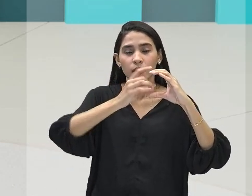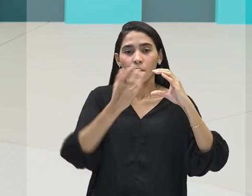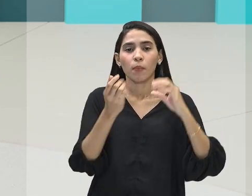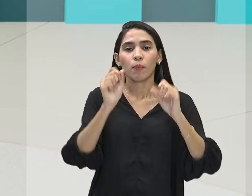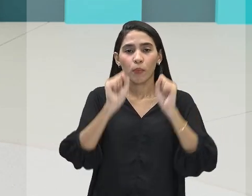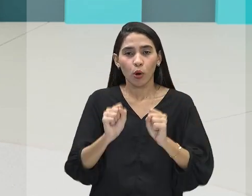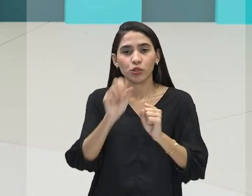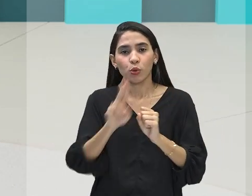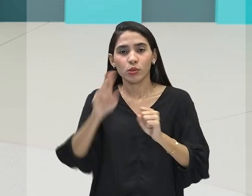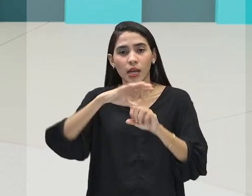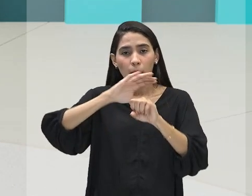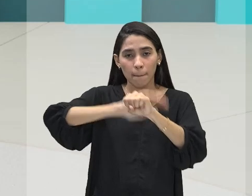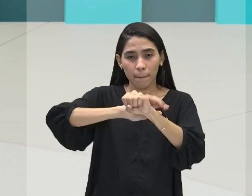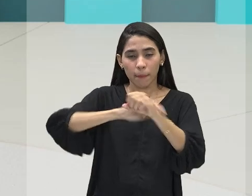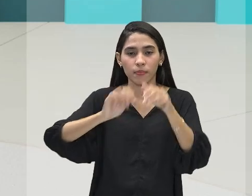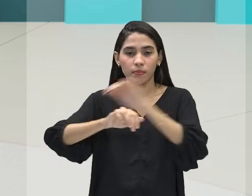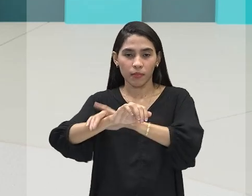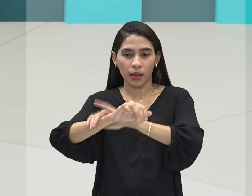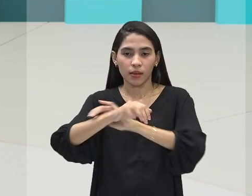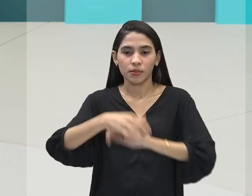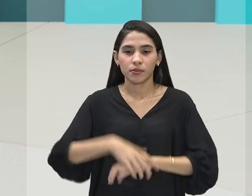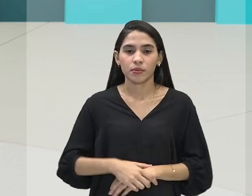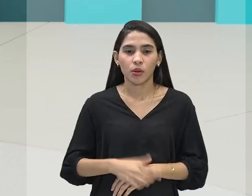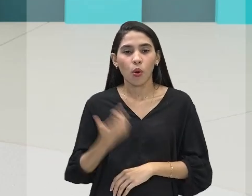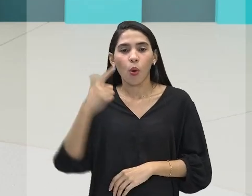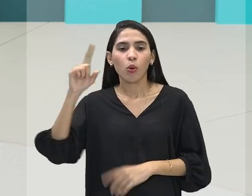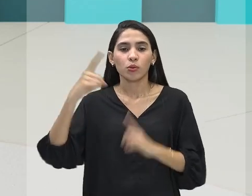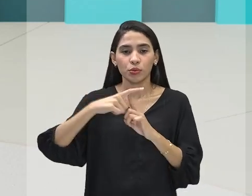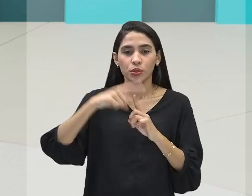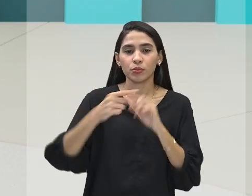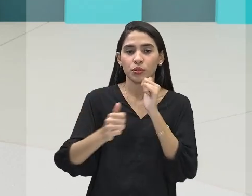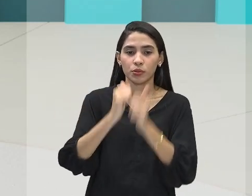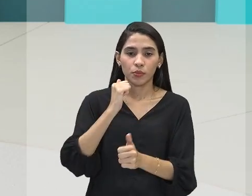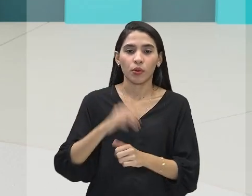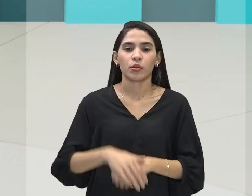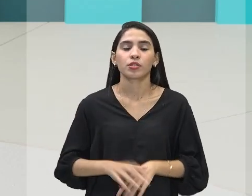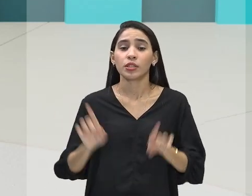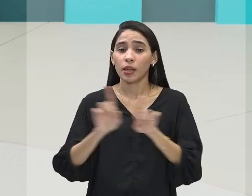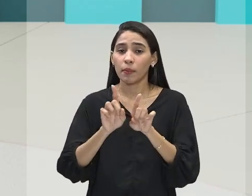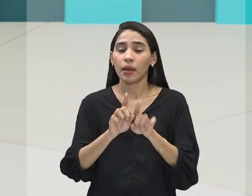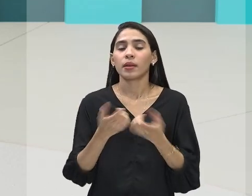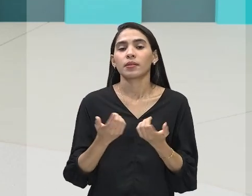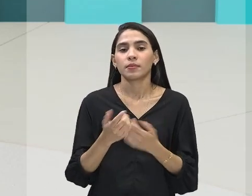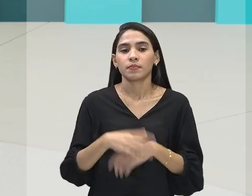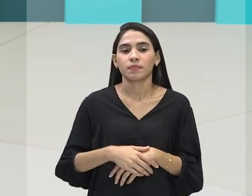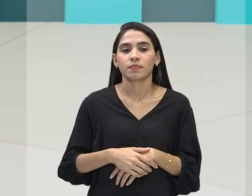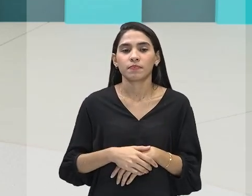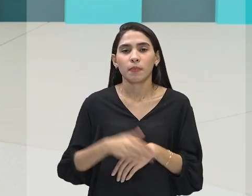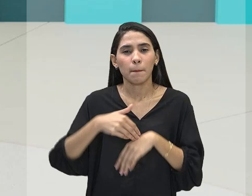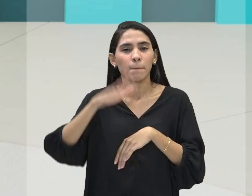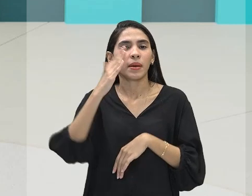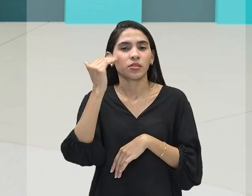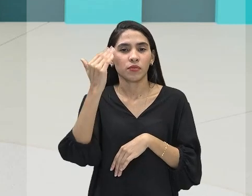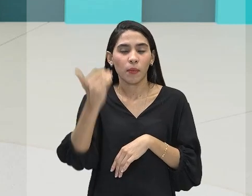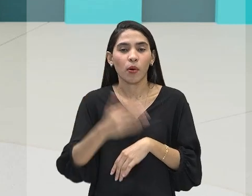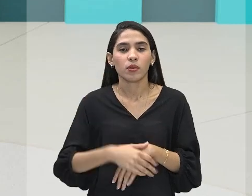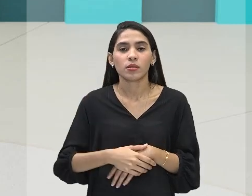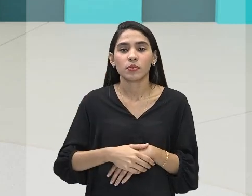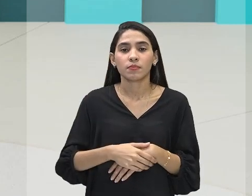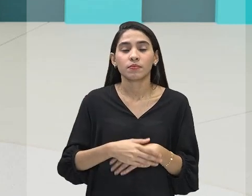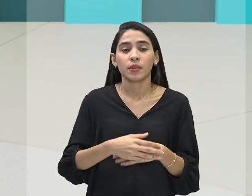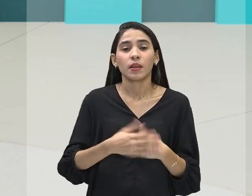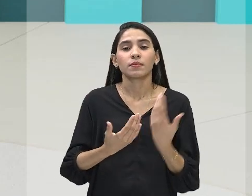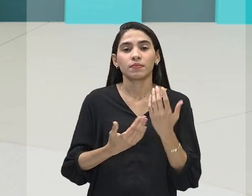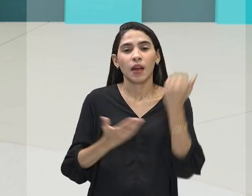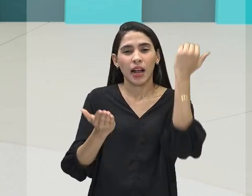bom? Outra modalidade aí muito conhecida dentro desses jogos e talvez a mais famosa é o arremesso de